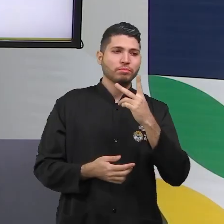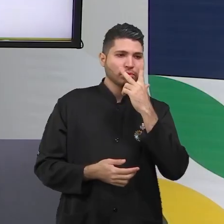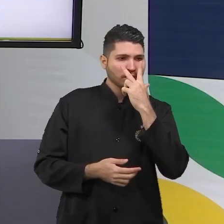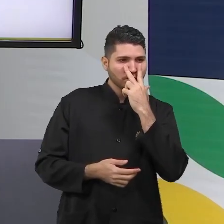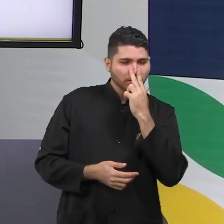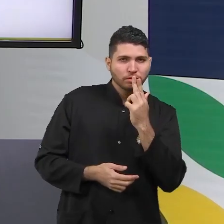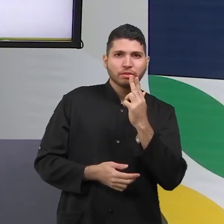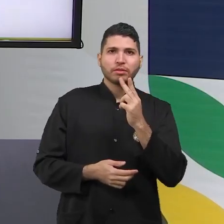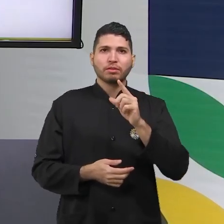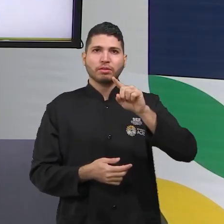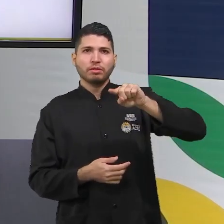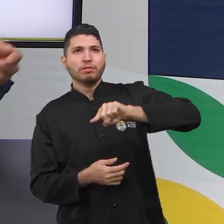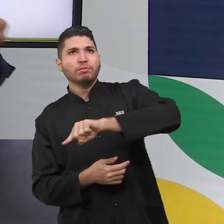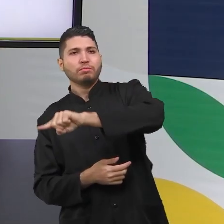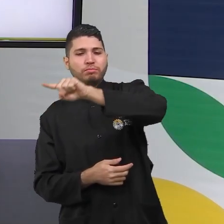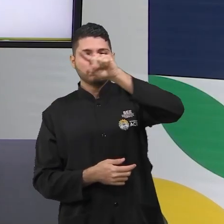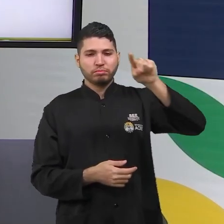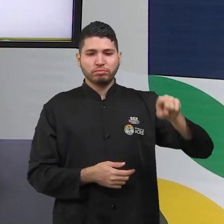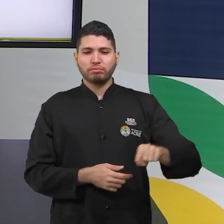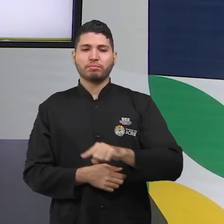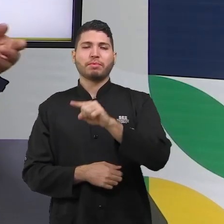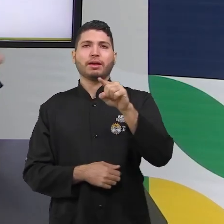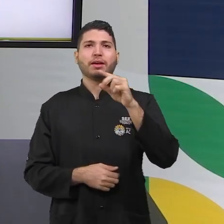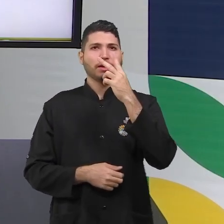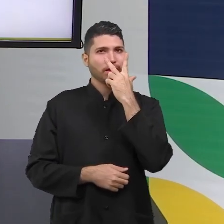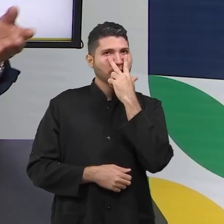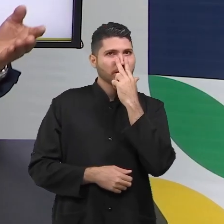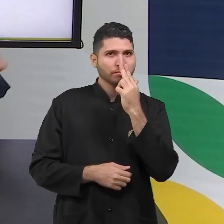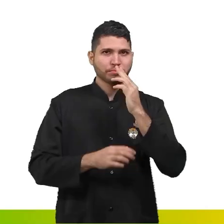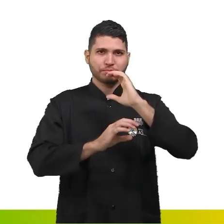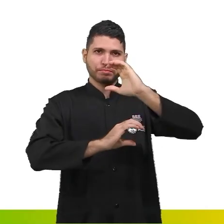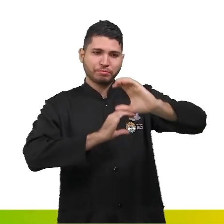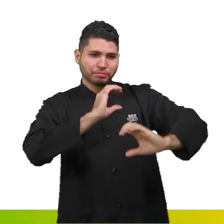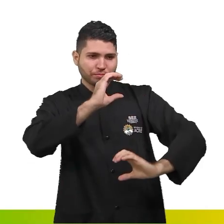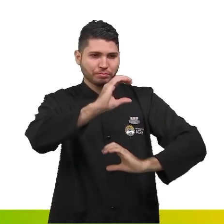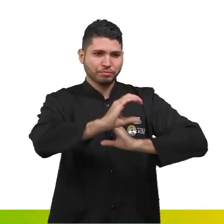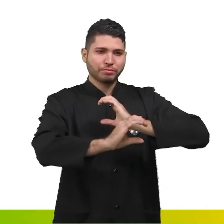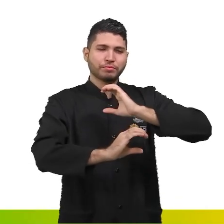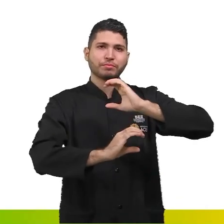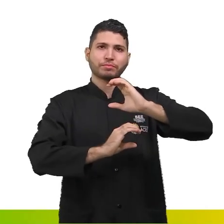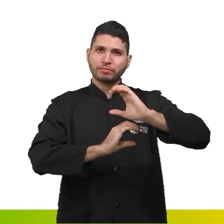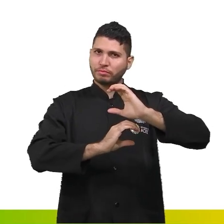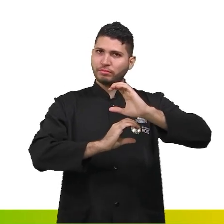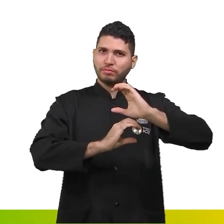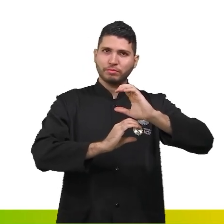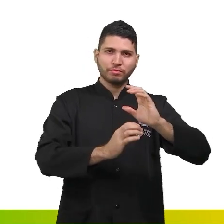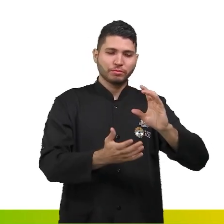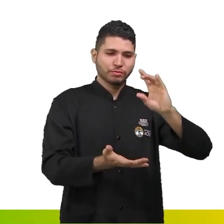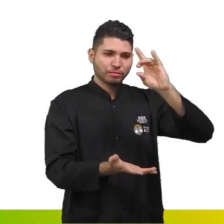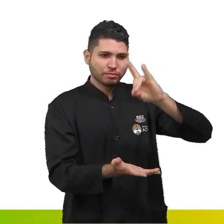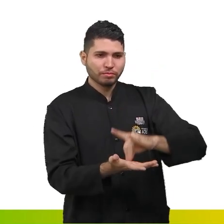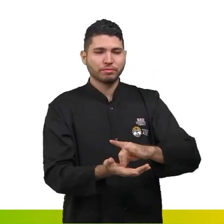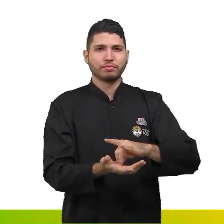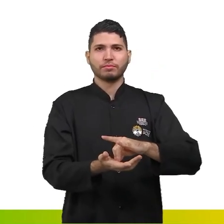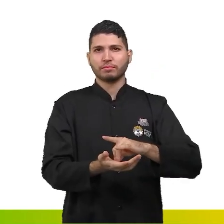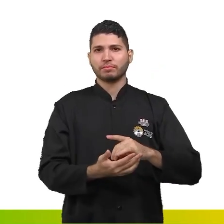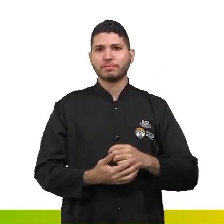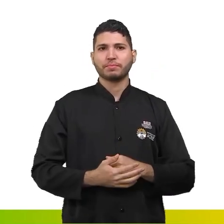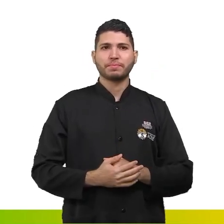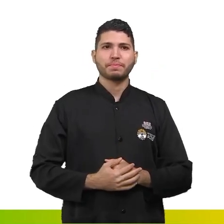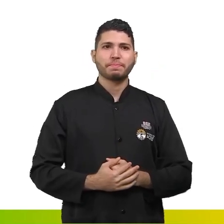a vida, ela obedece a esses ciclos de acontecimentos. Bom,